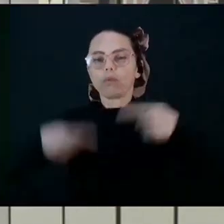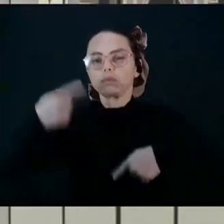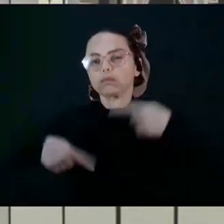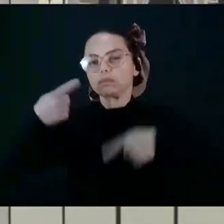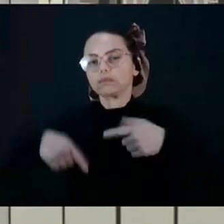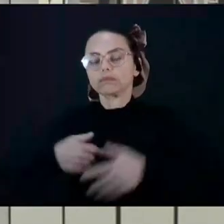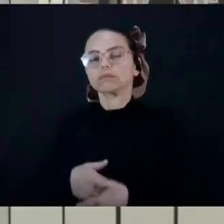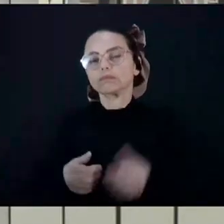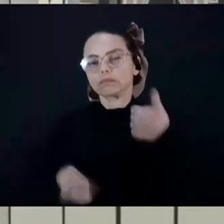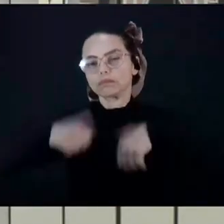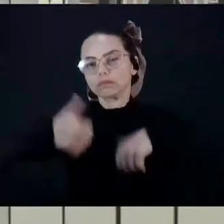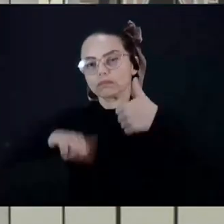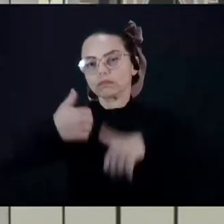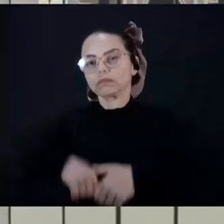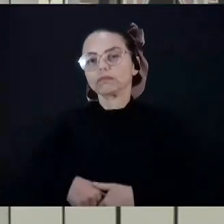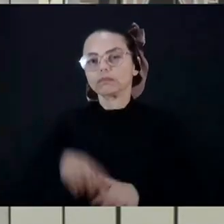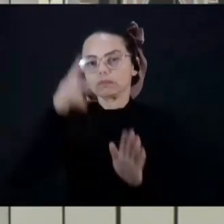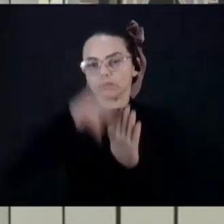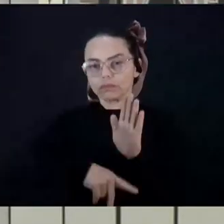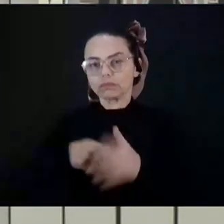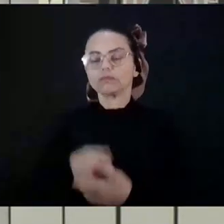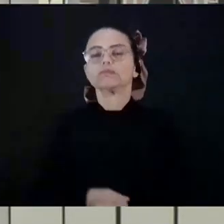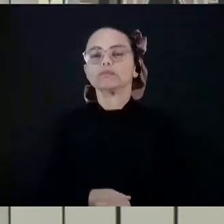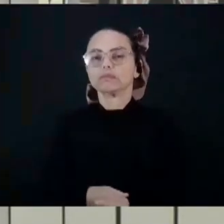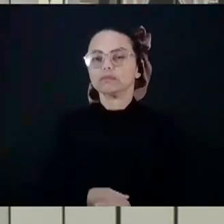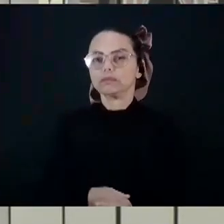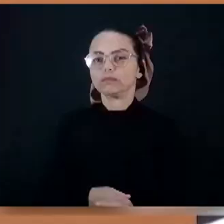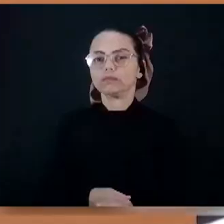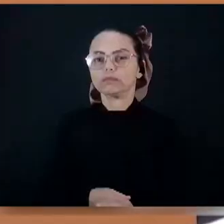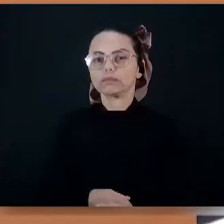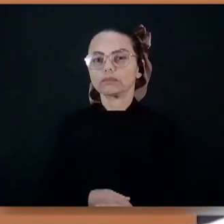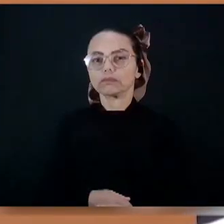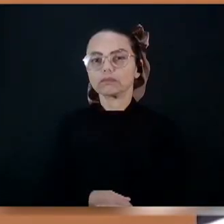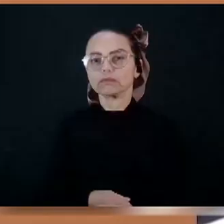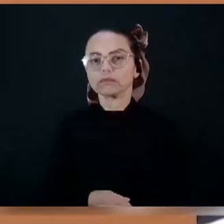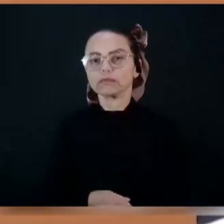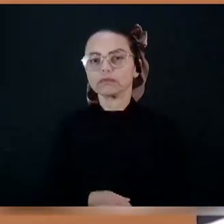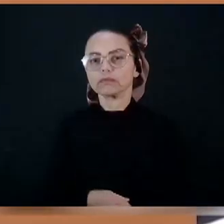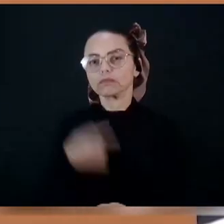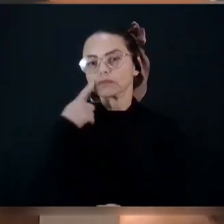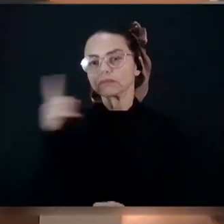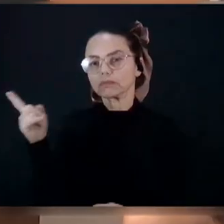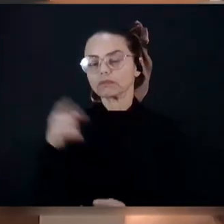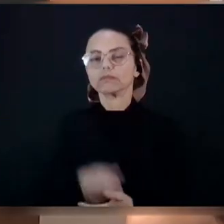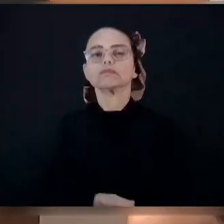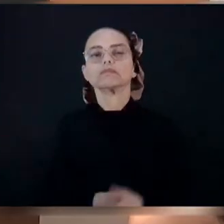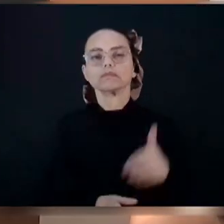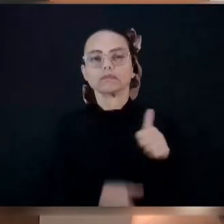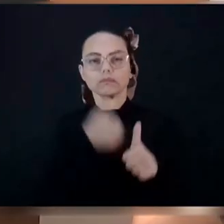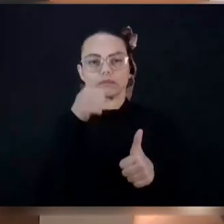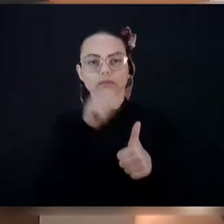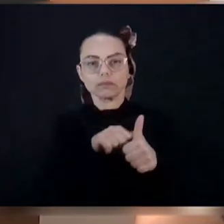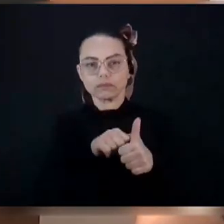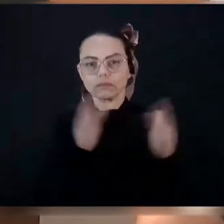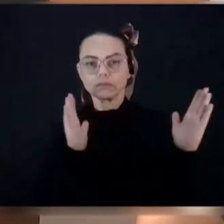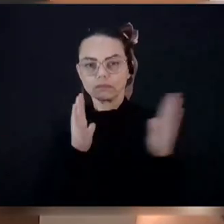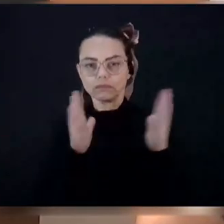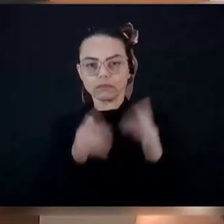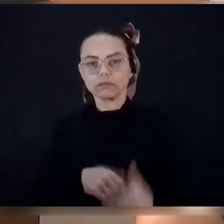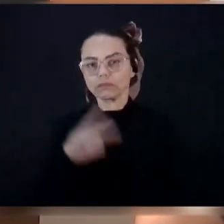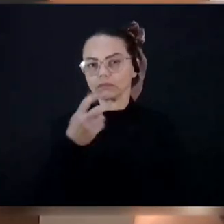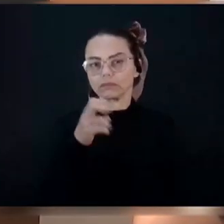análises de projetos da área. Olha só. Ao longo do primeiro semestre de 2026, a